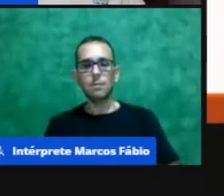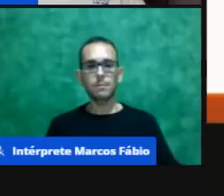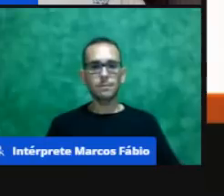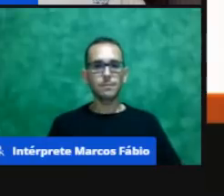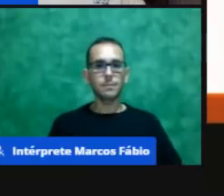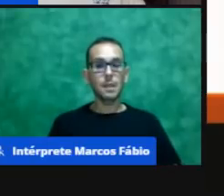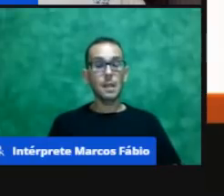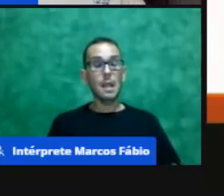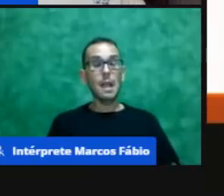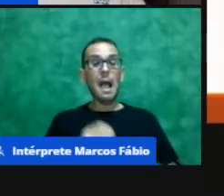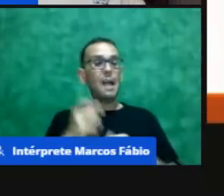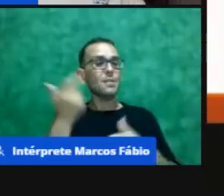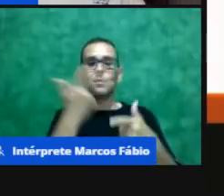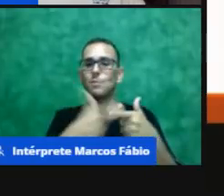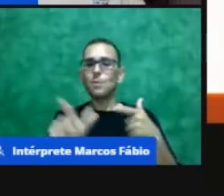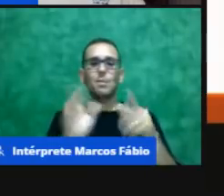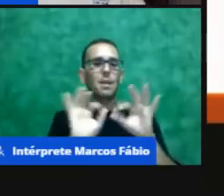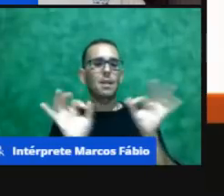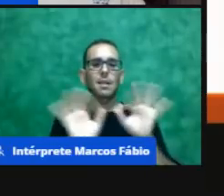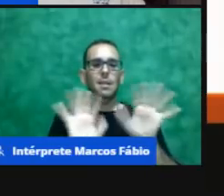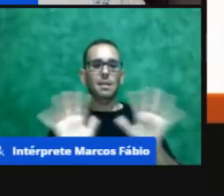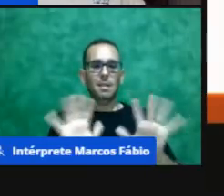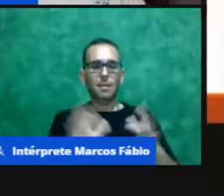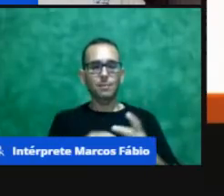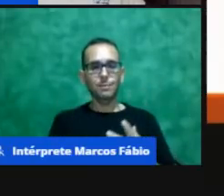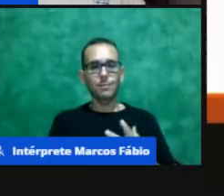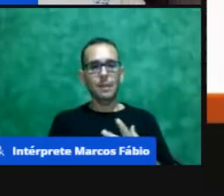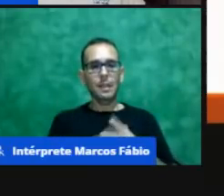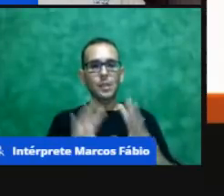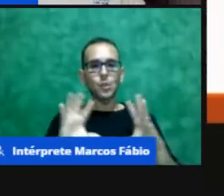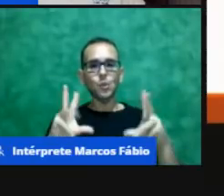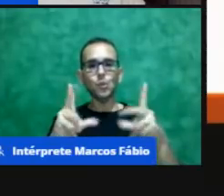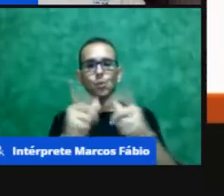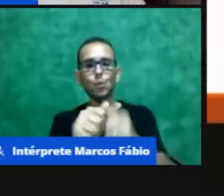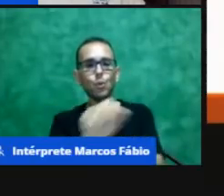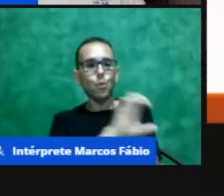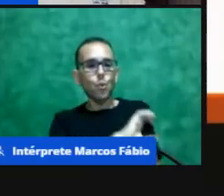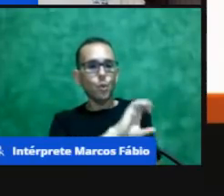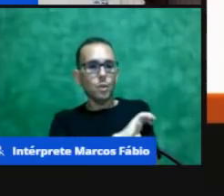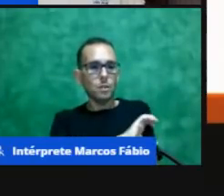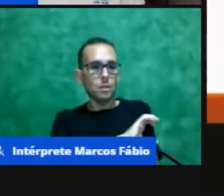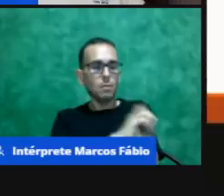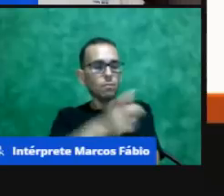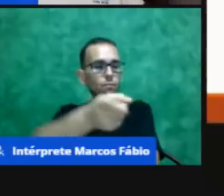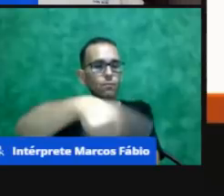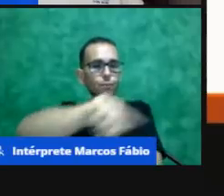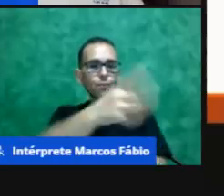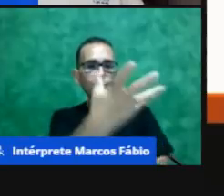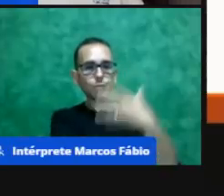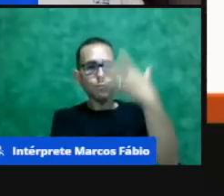não tive problema em relação a isso. Todas as coordenações foram muito